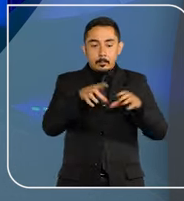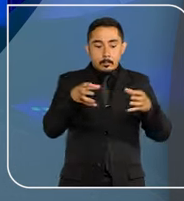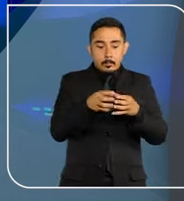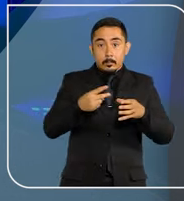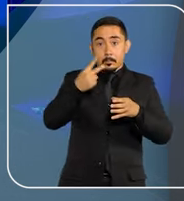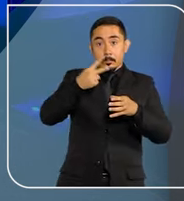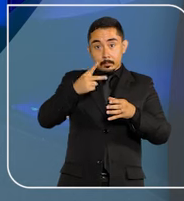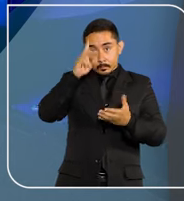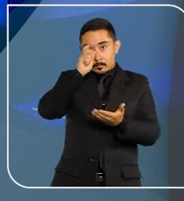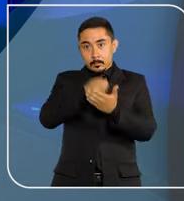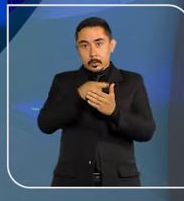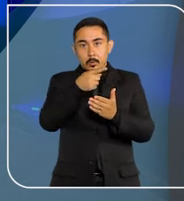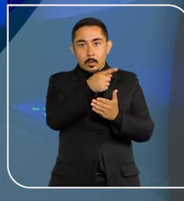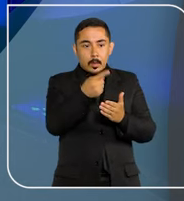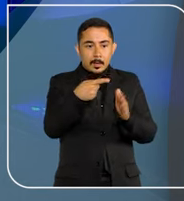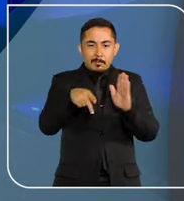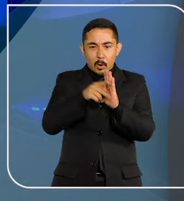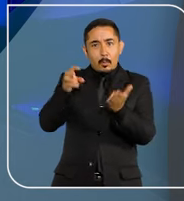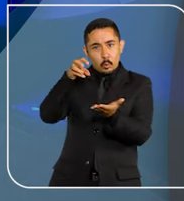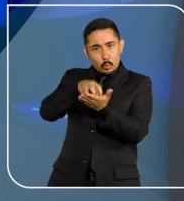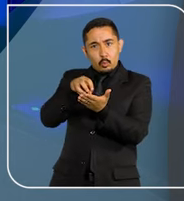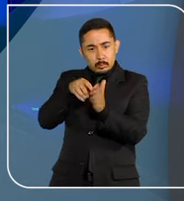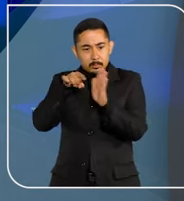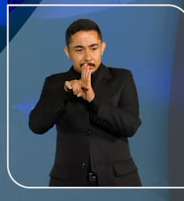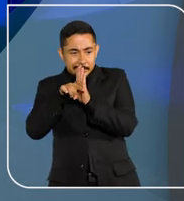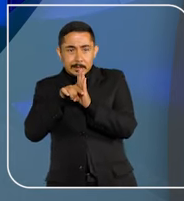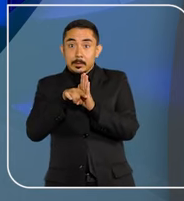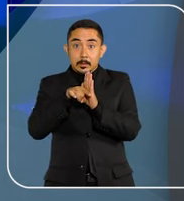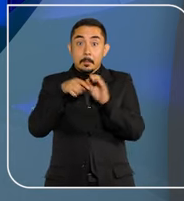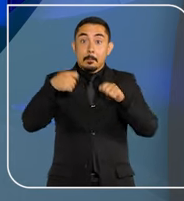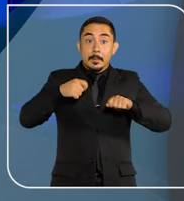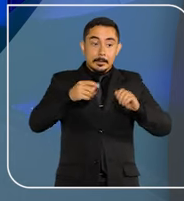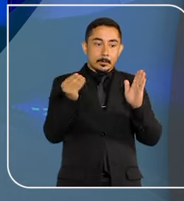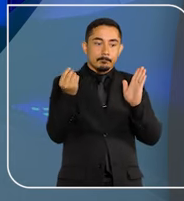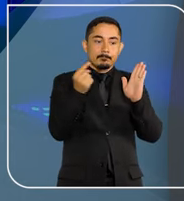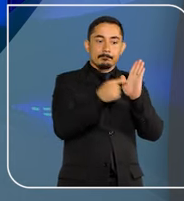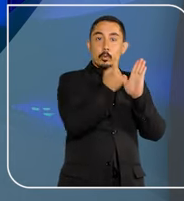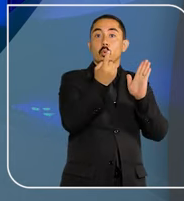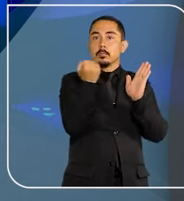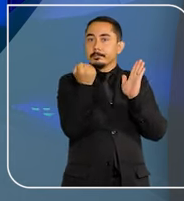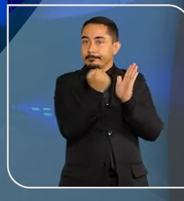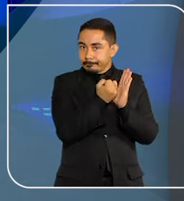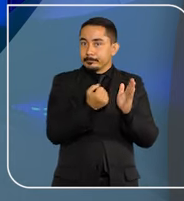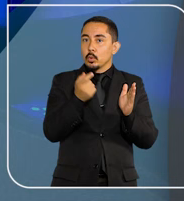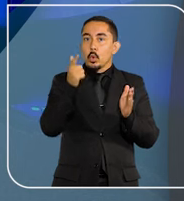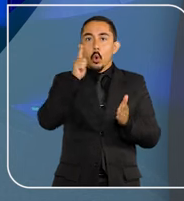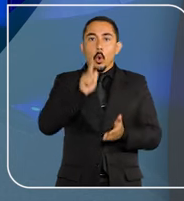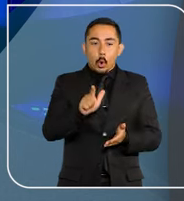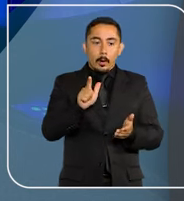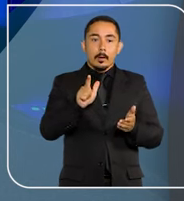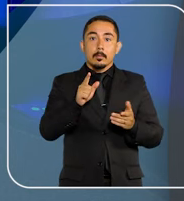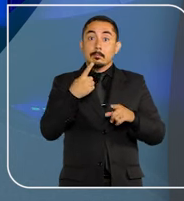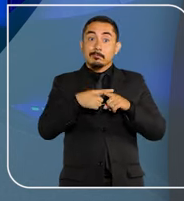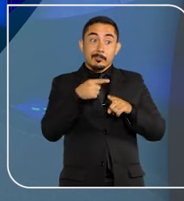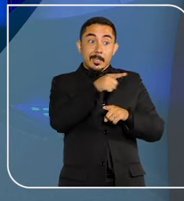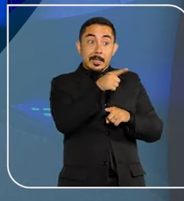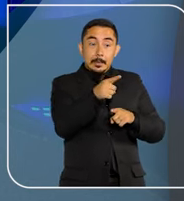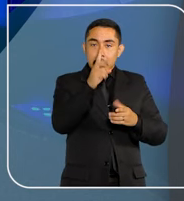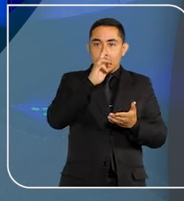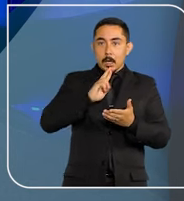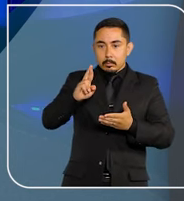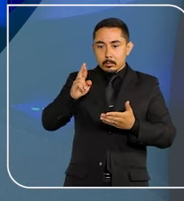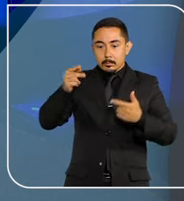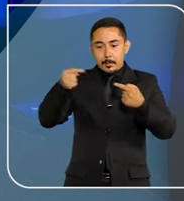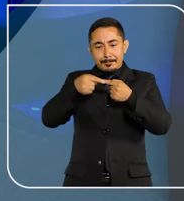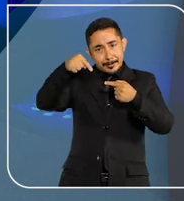E a segunda turma definiu que uma banca realizadora de concurso público deve atribuir os pontos devidos por uma questão em que a